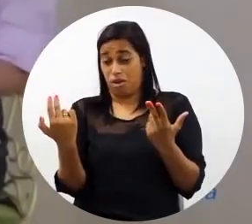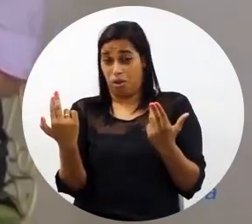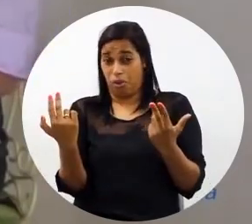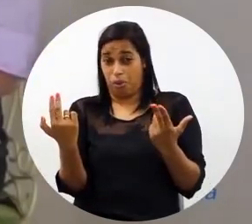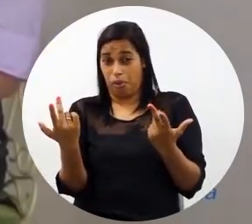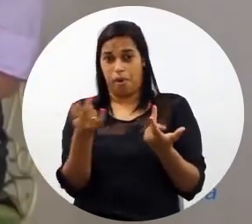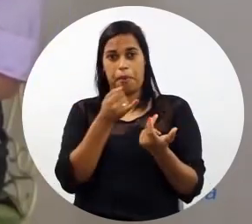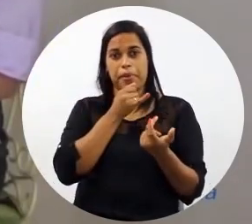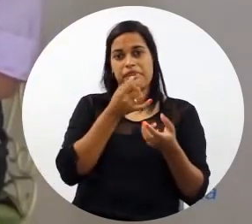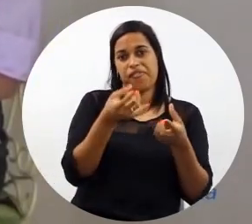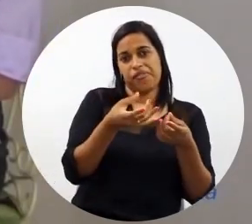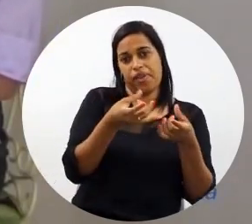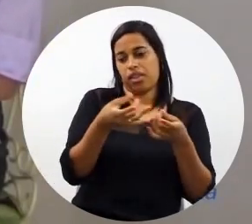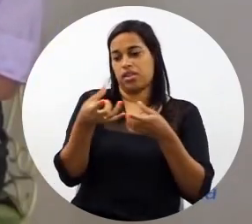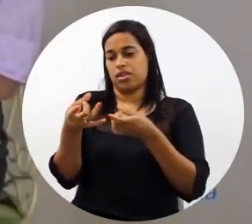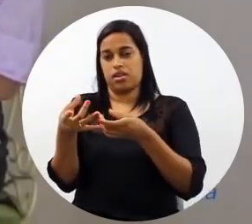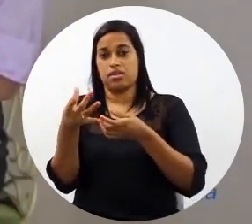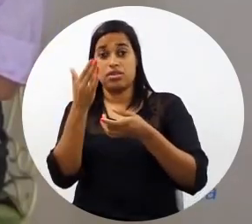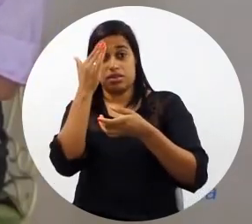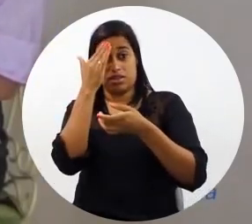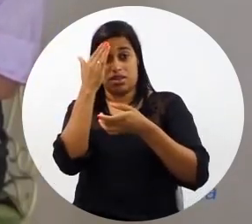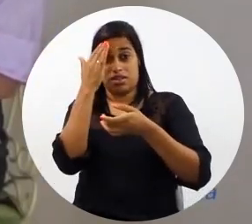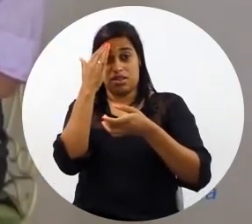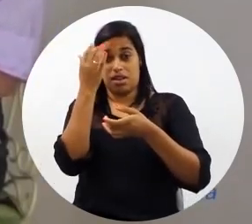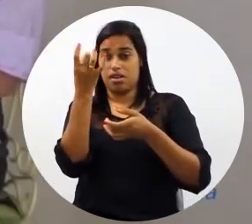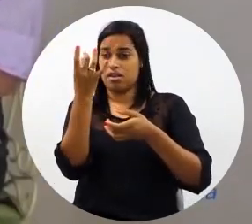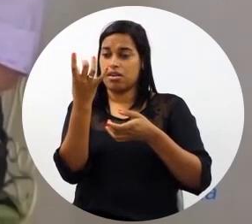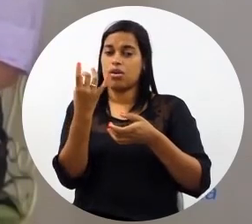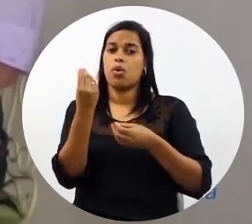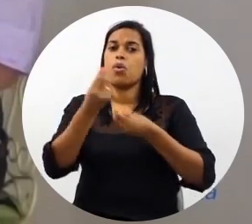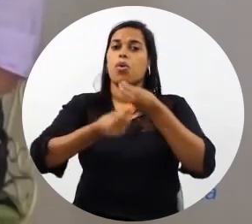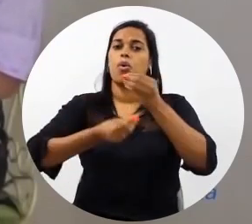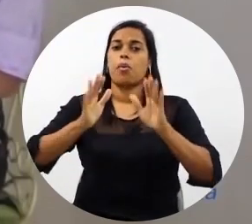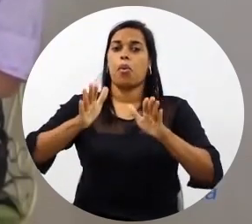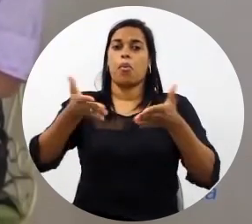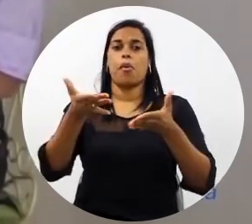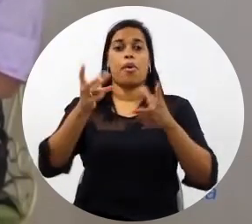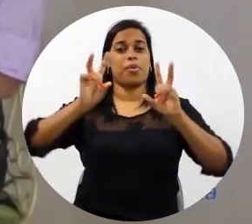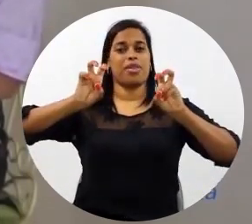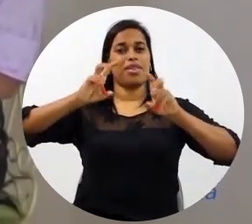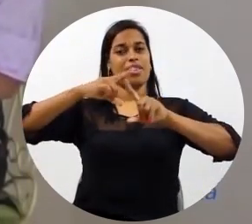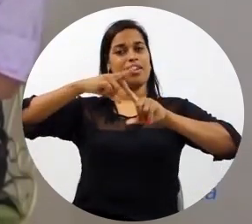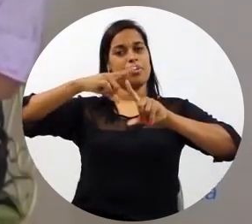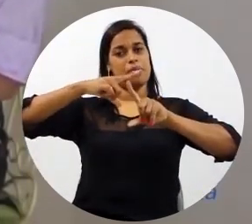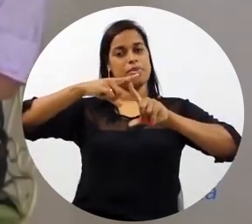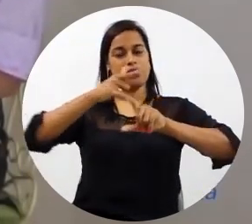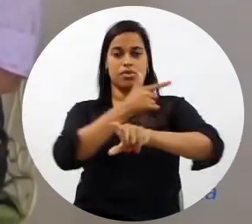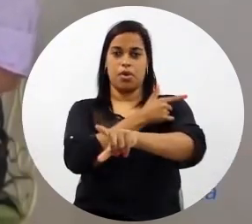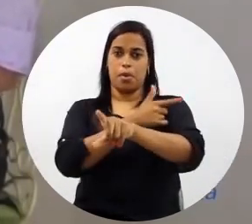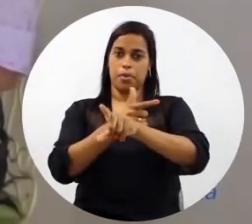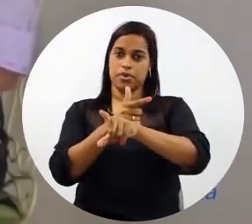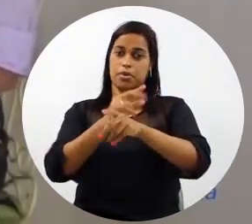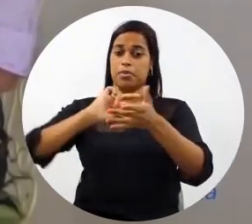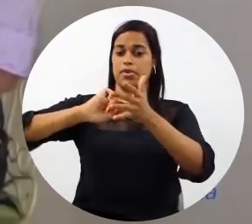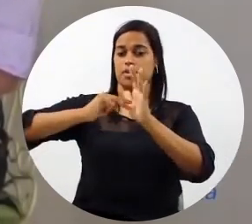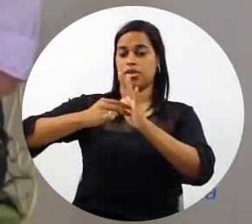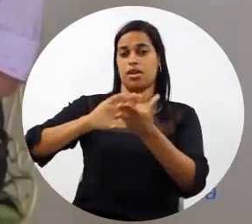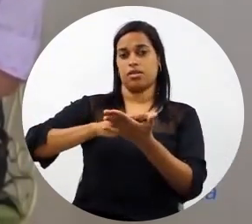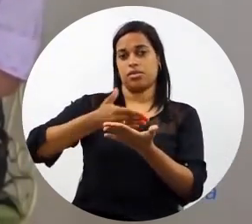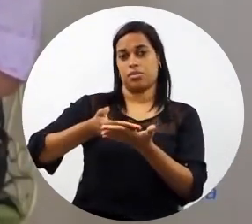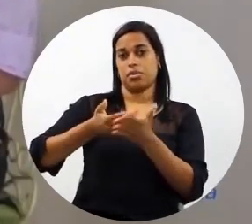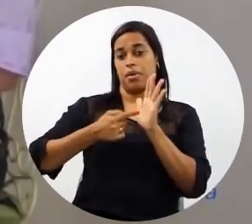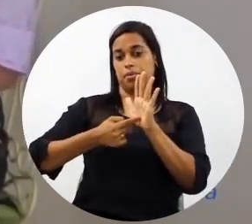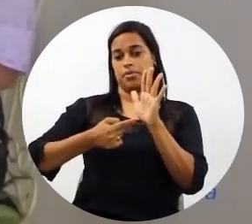alunos saberem. Entender que, qual é o tipo de comportamento que se traduz mais ou